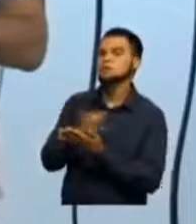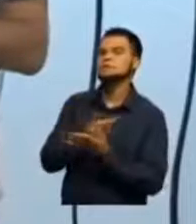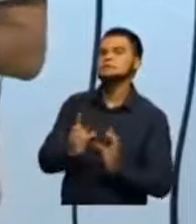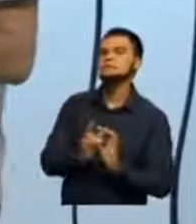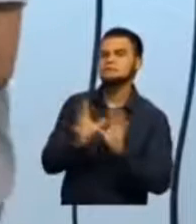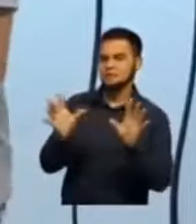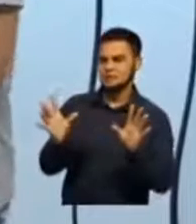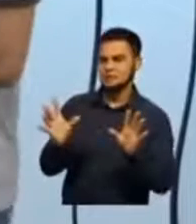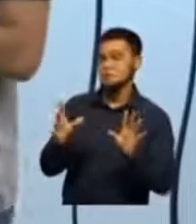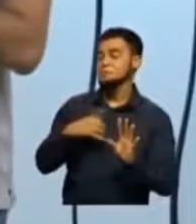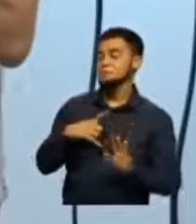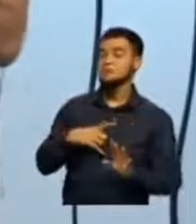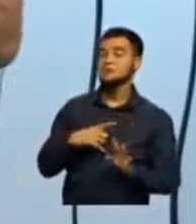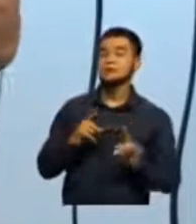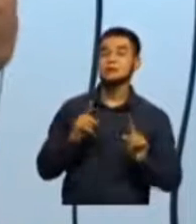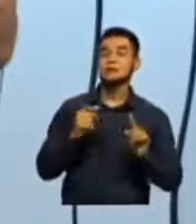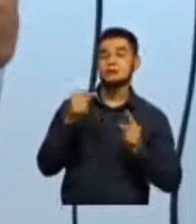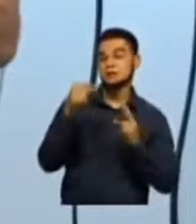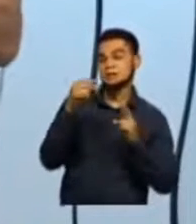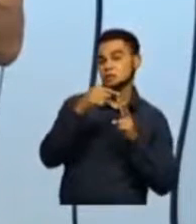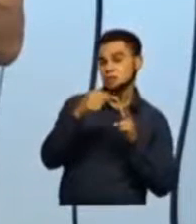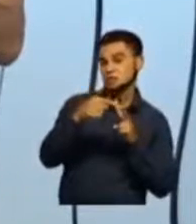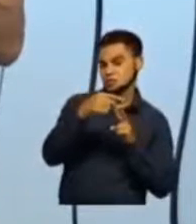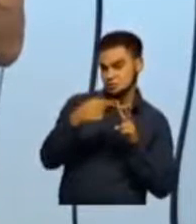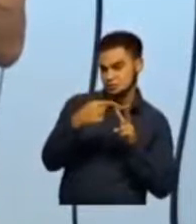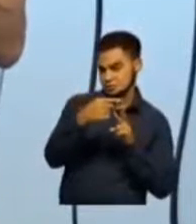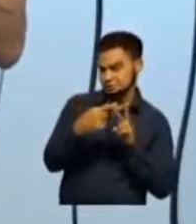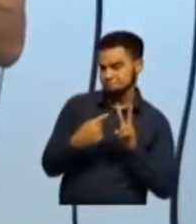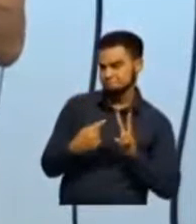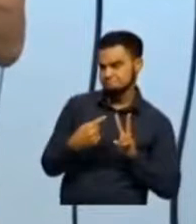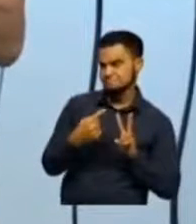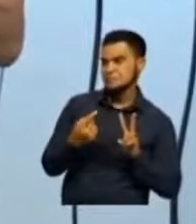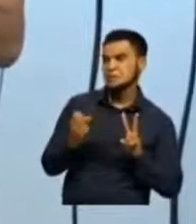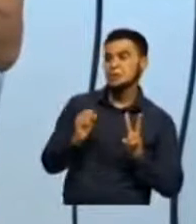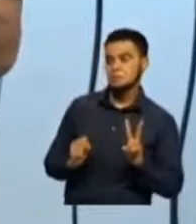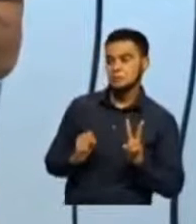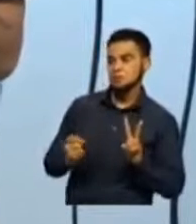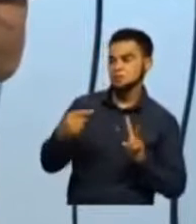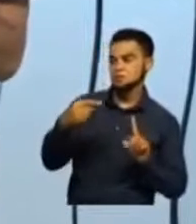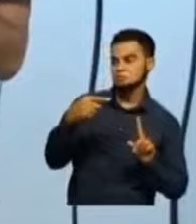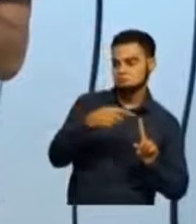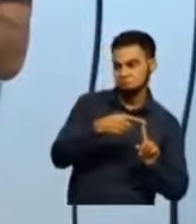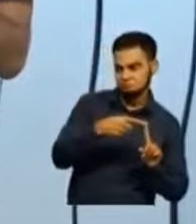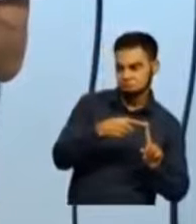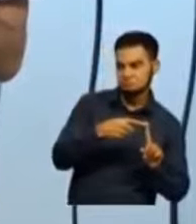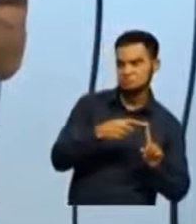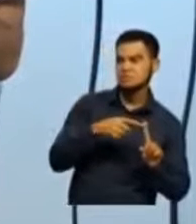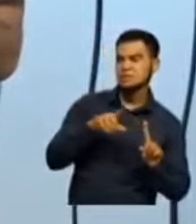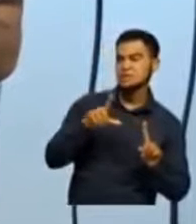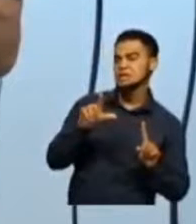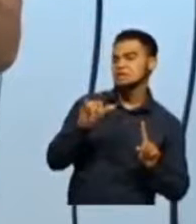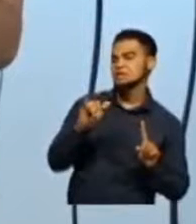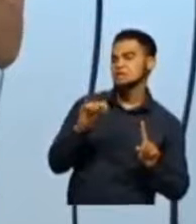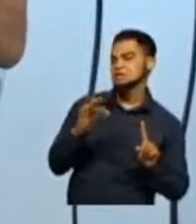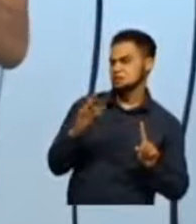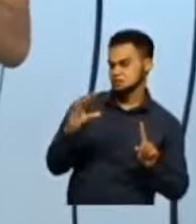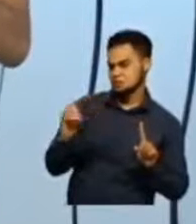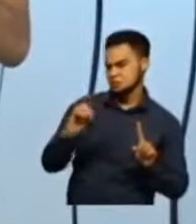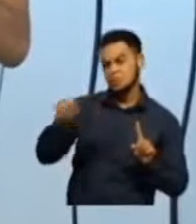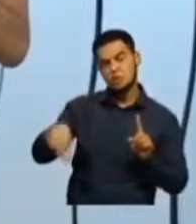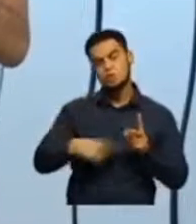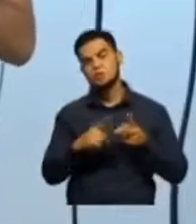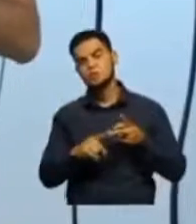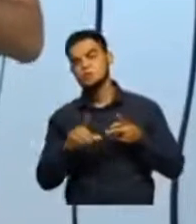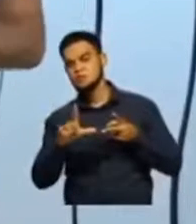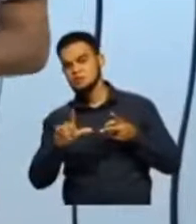dois tipos que a gente fala do ciclo viral, que pode ser um ciclo lítico ou ciclo